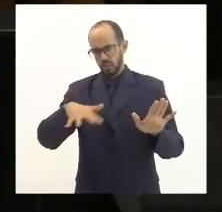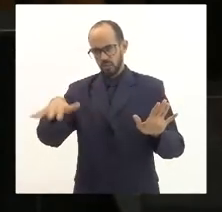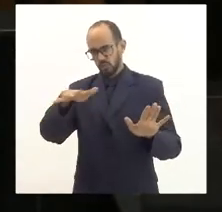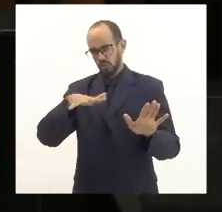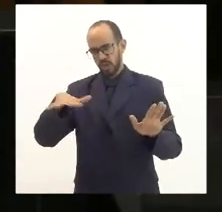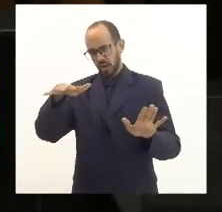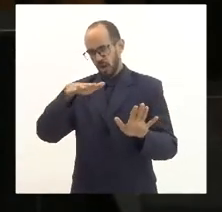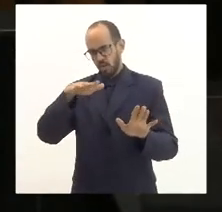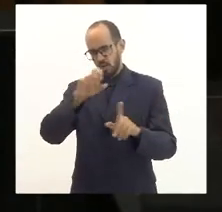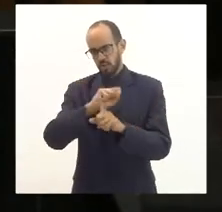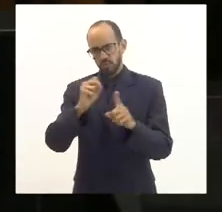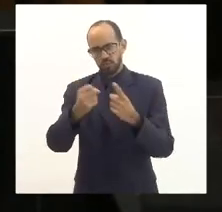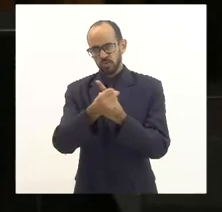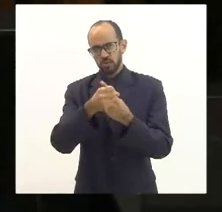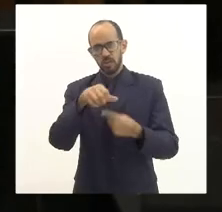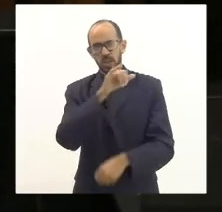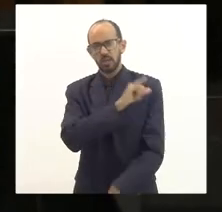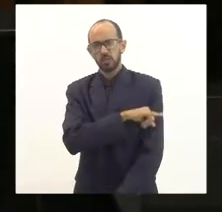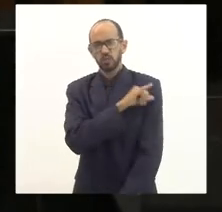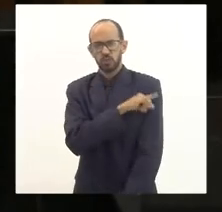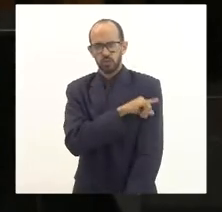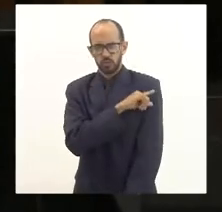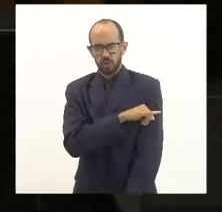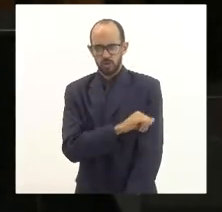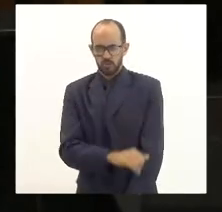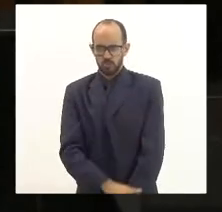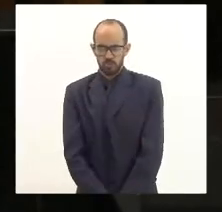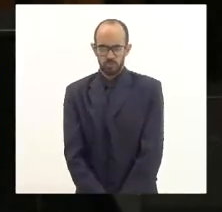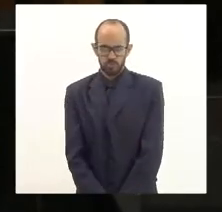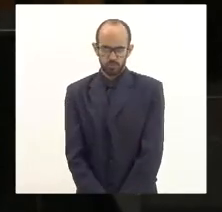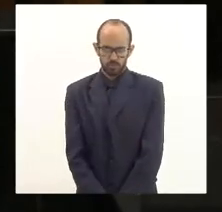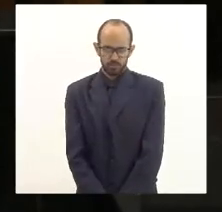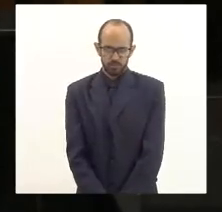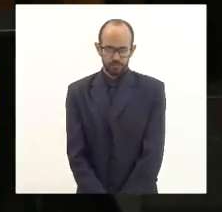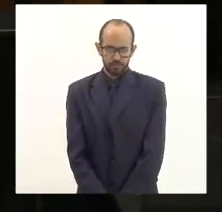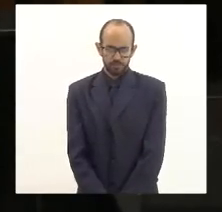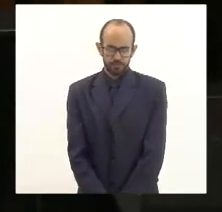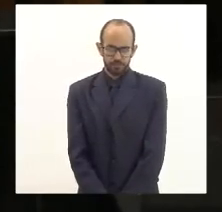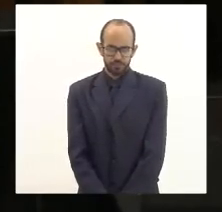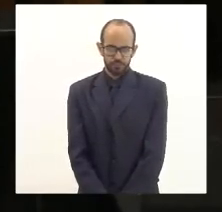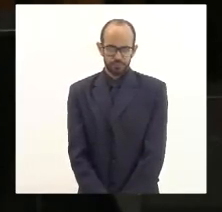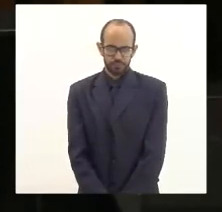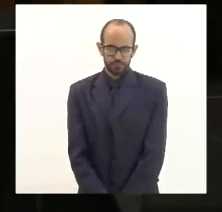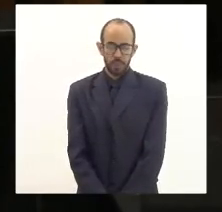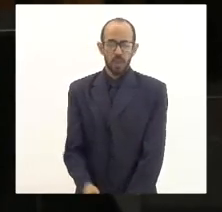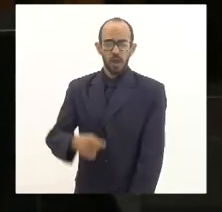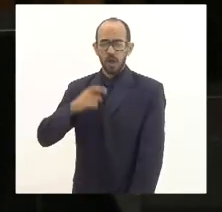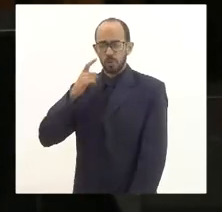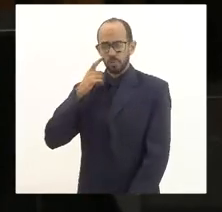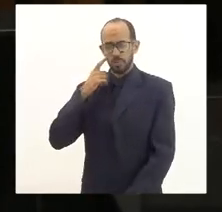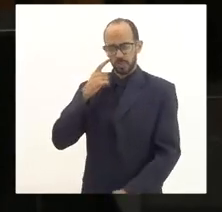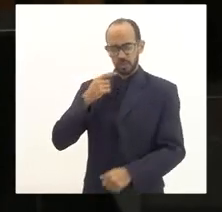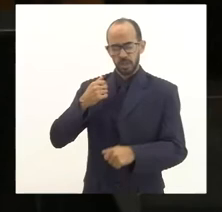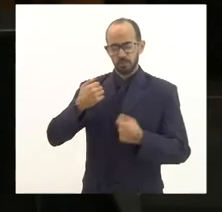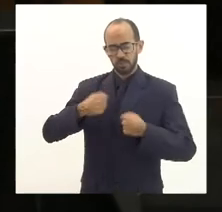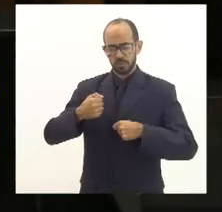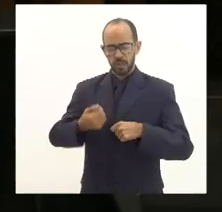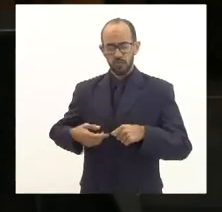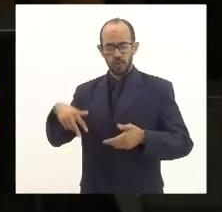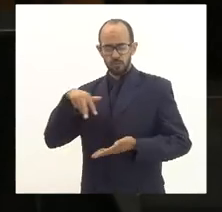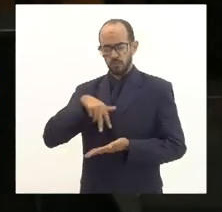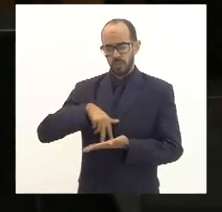a sociedade Fluminense não achei que devia vir aqui a plenário